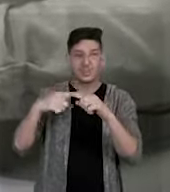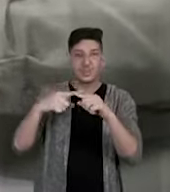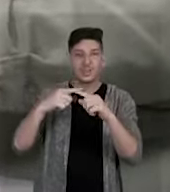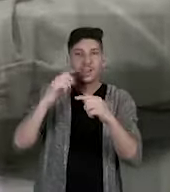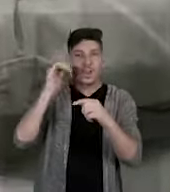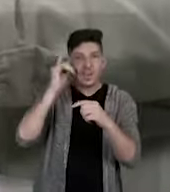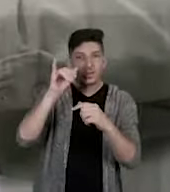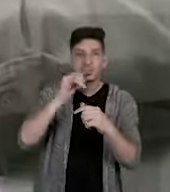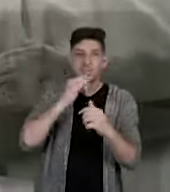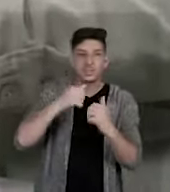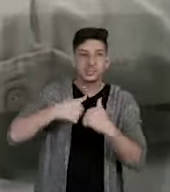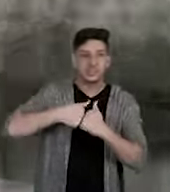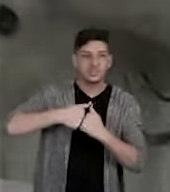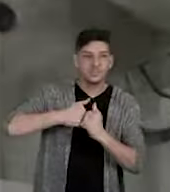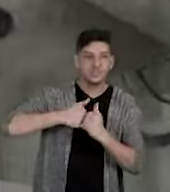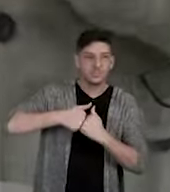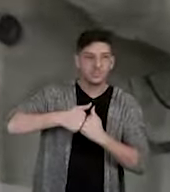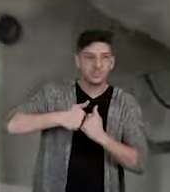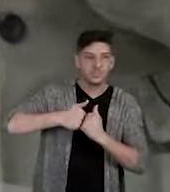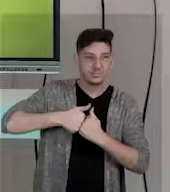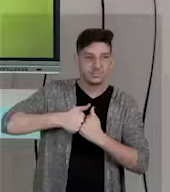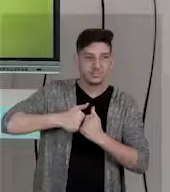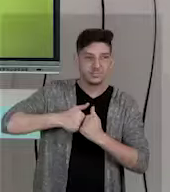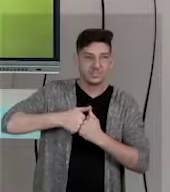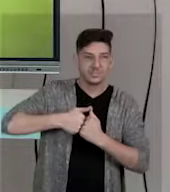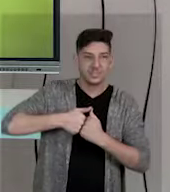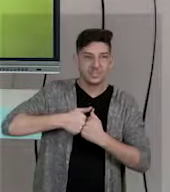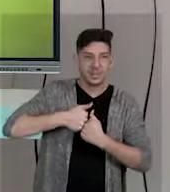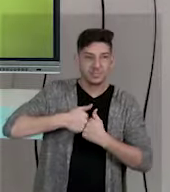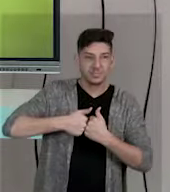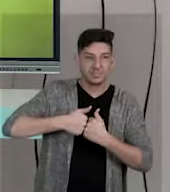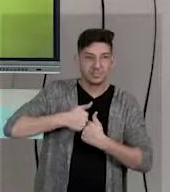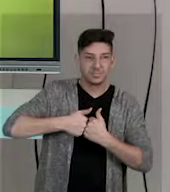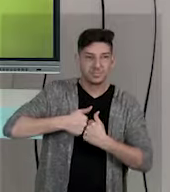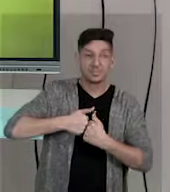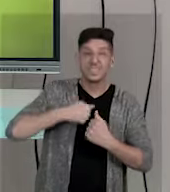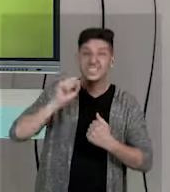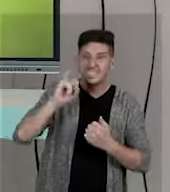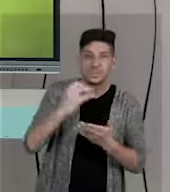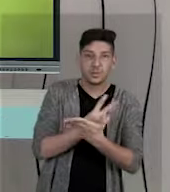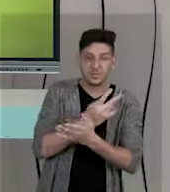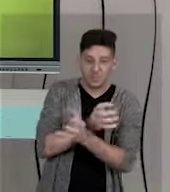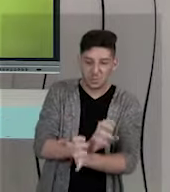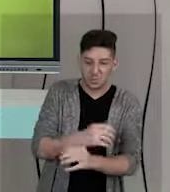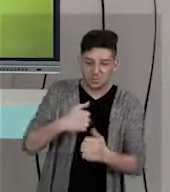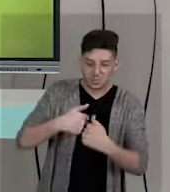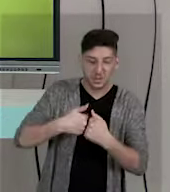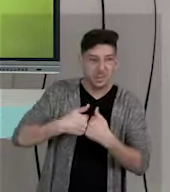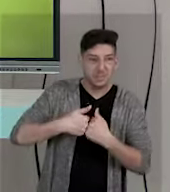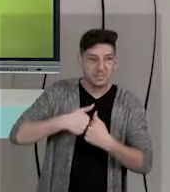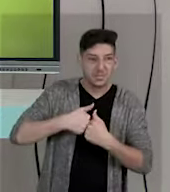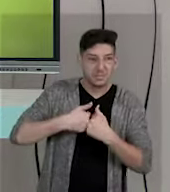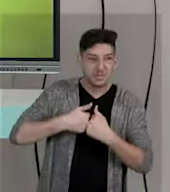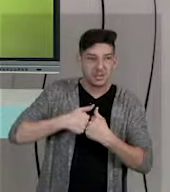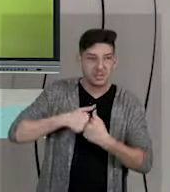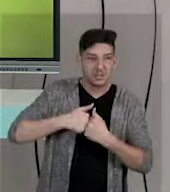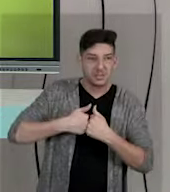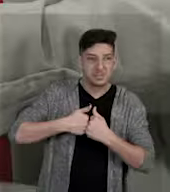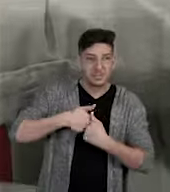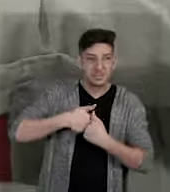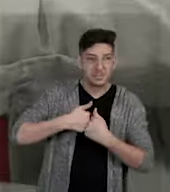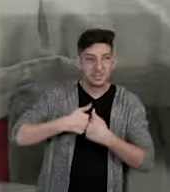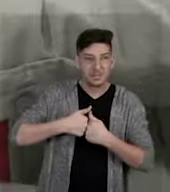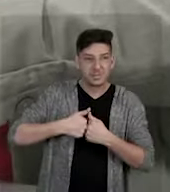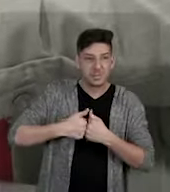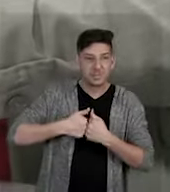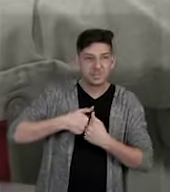que uma vértebra desgaste mesmo o osso, né, esfregando um no outro aqui ao longo do nosso deslocamento, ele gere